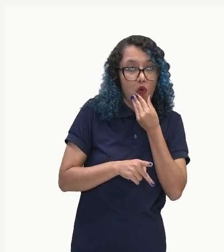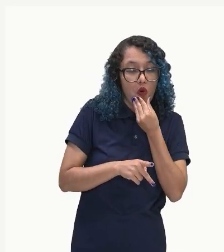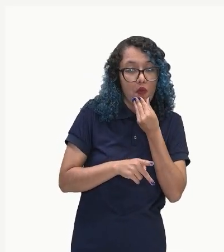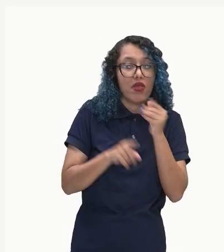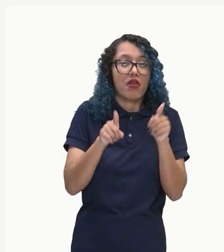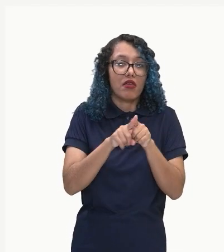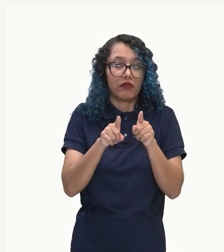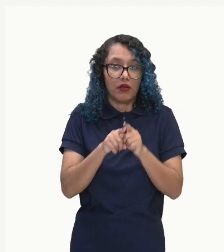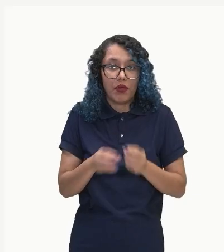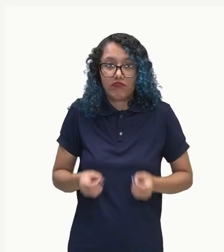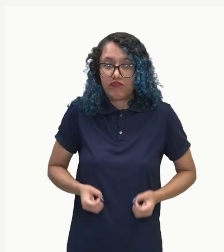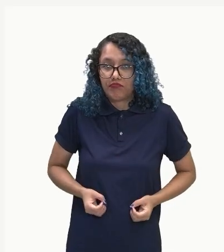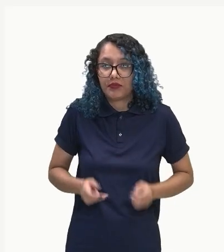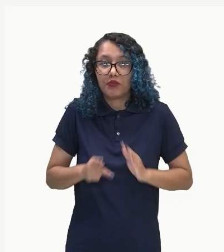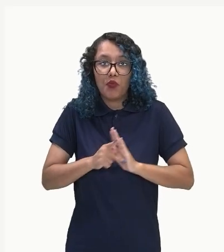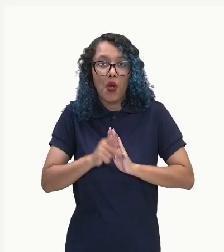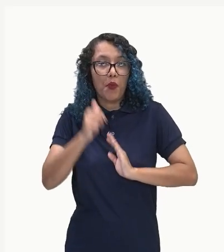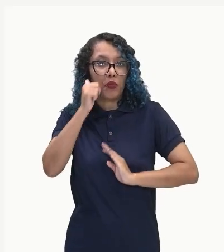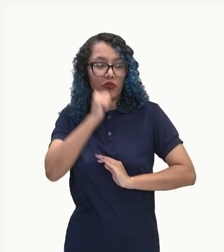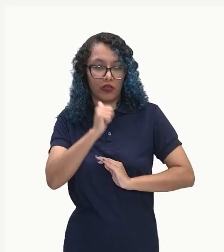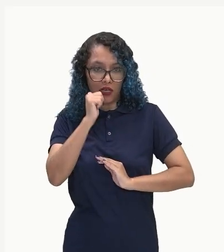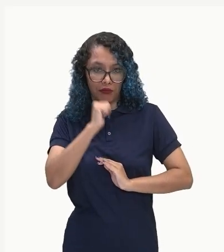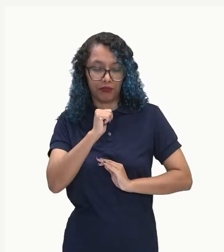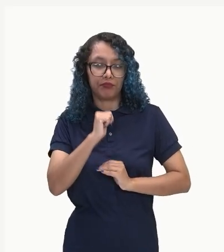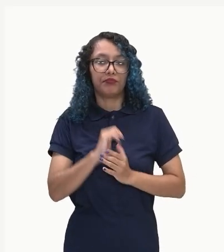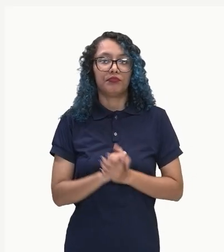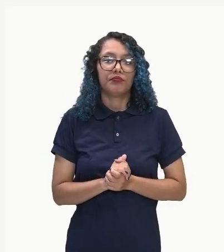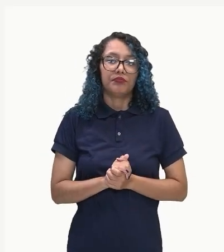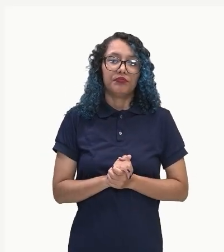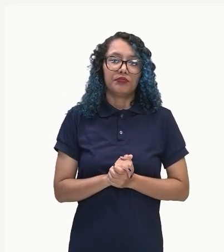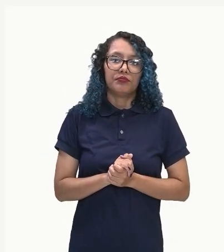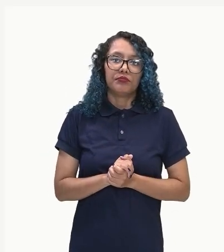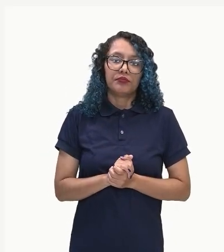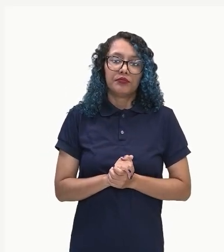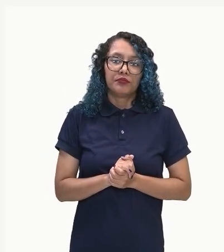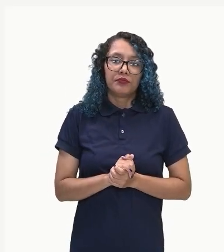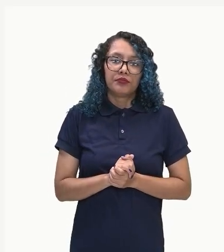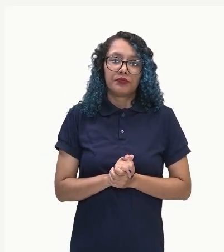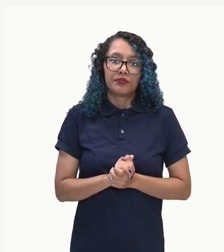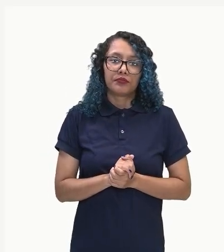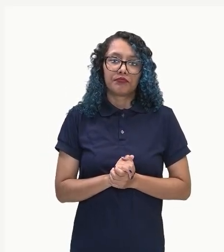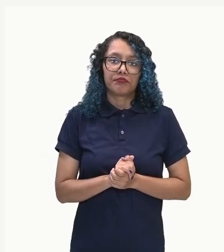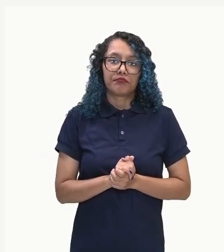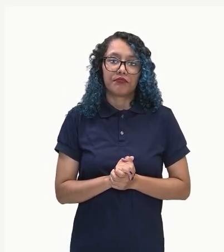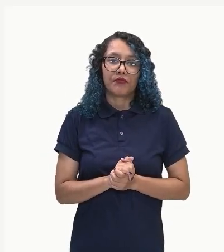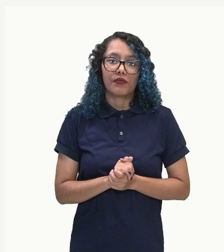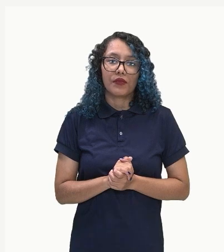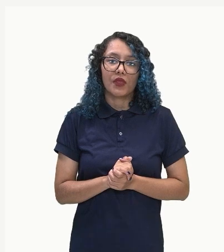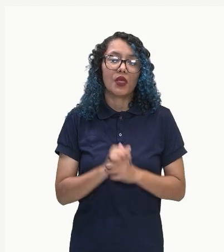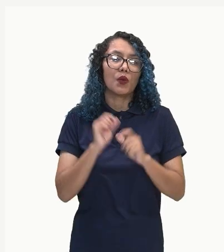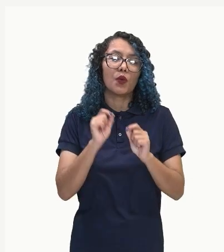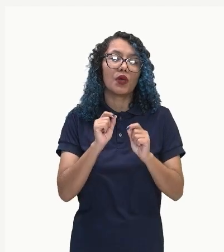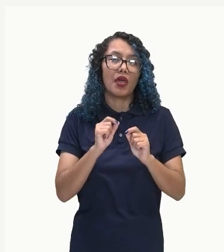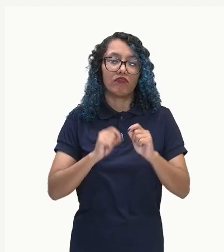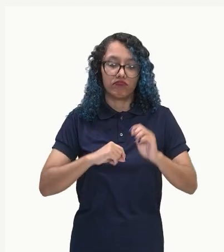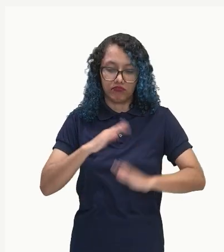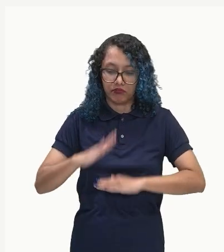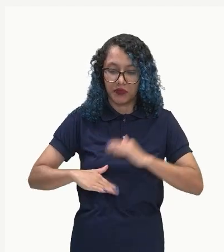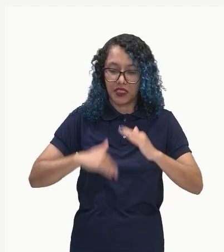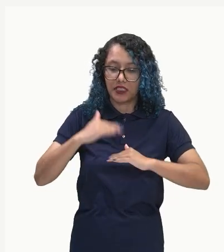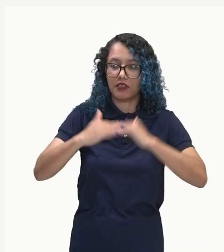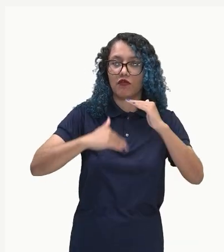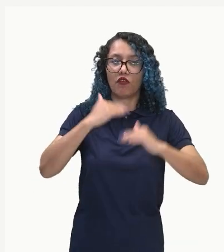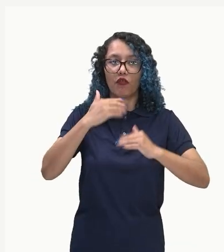das meninas, e com isso a gente vai ter aí uma cascata, né? Ou seja, um desenvolvimento em